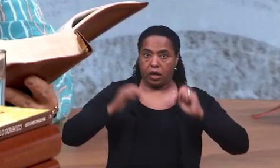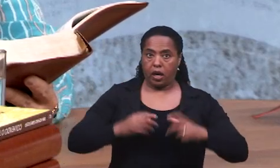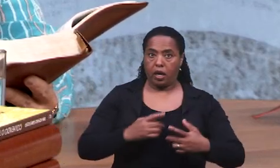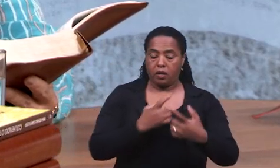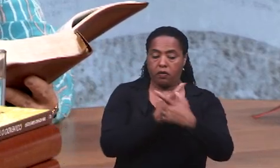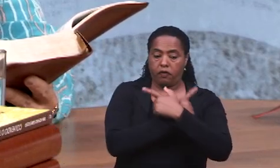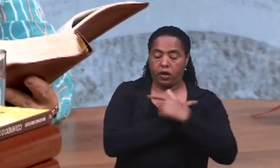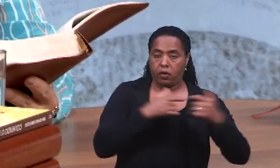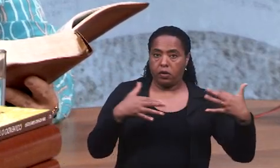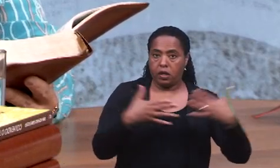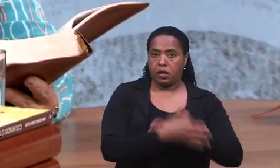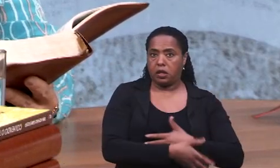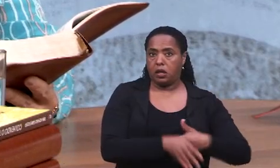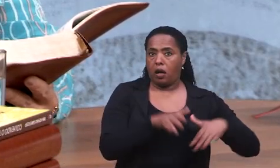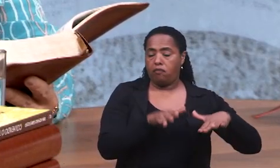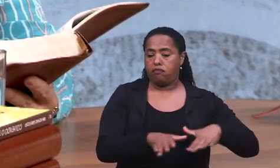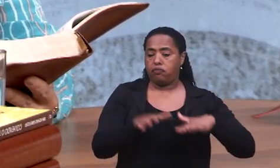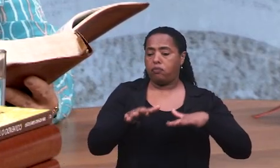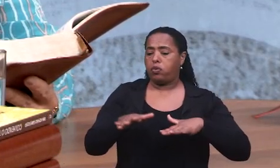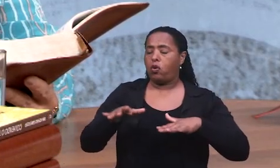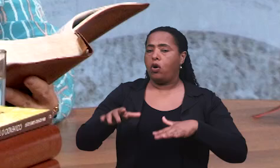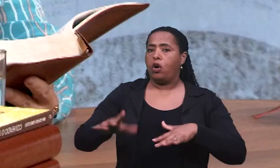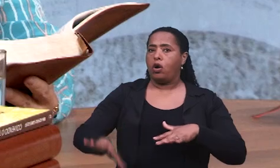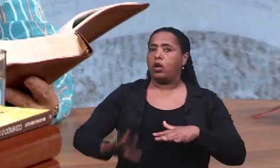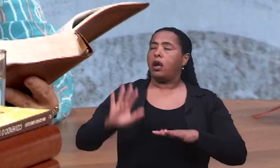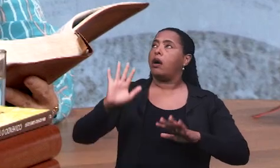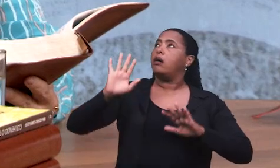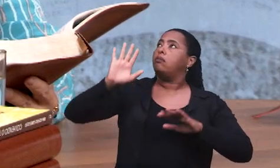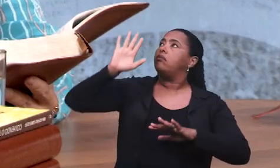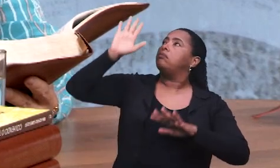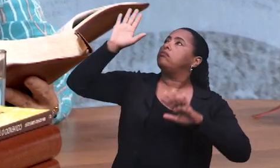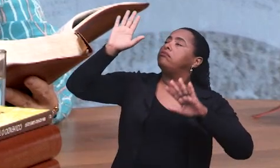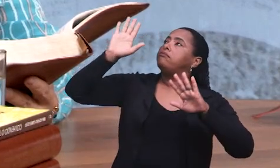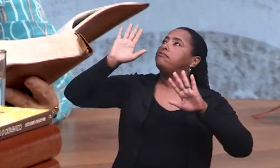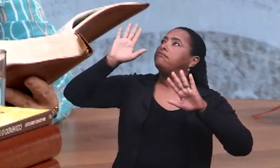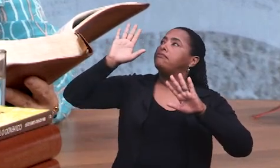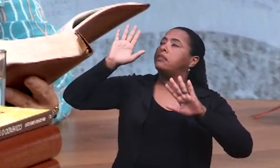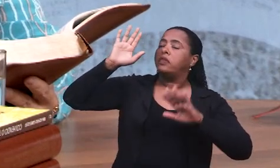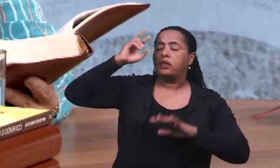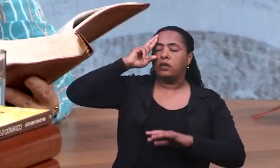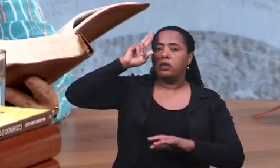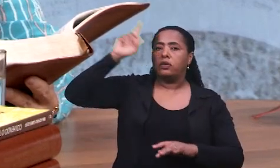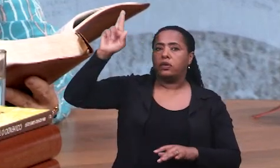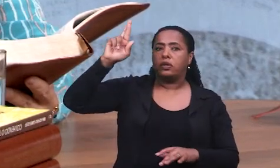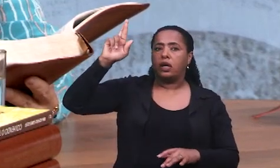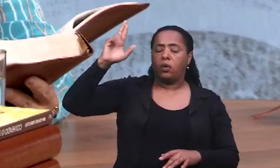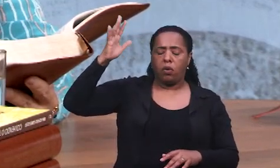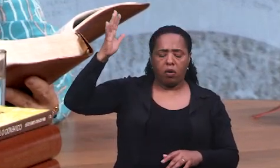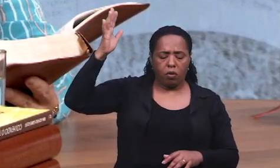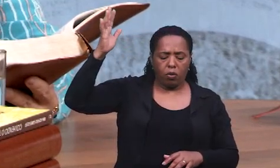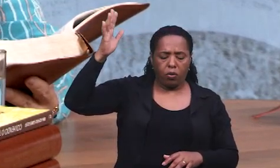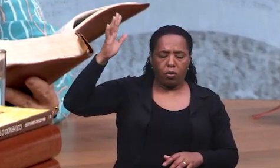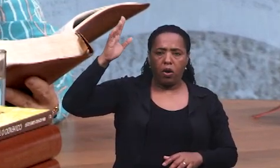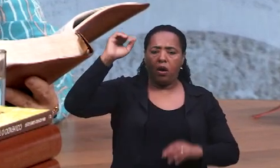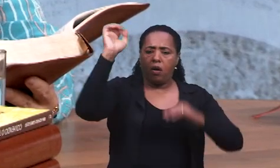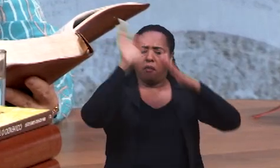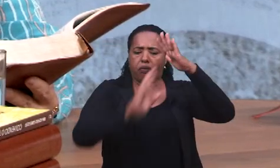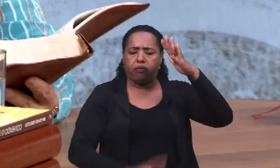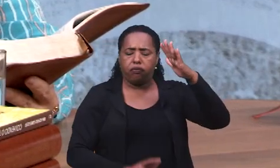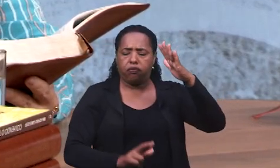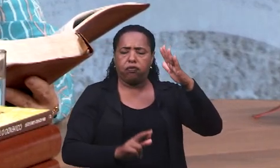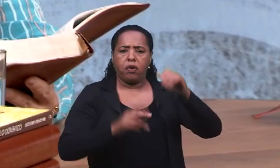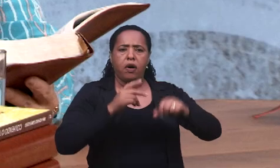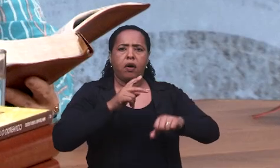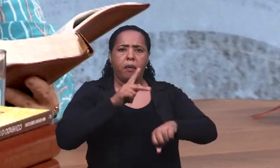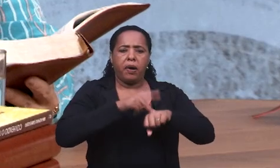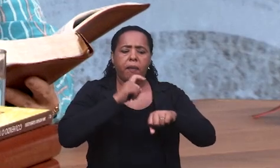da cidade e estendeu as suas mãos ao Senhor. E cessaram os trovões e a saraiva, e a